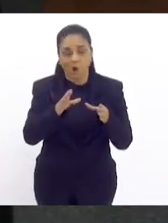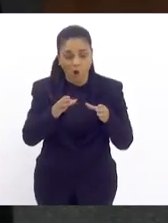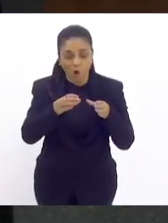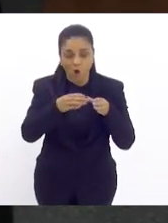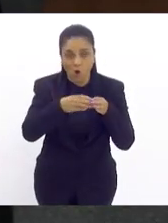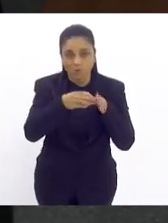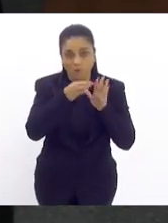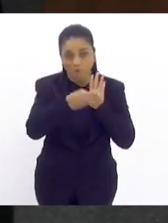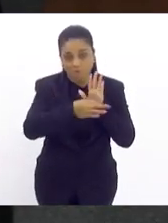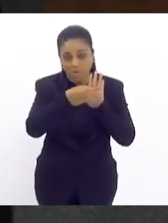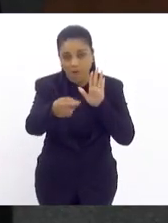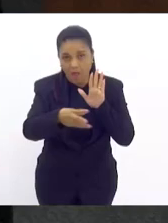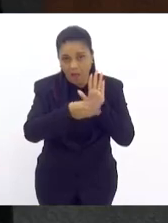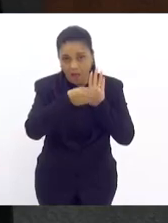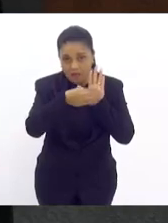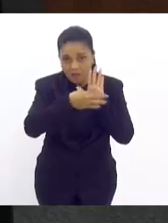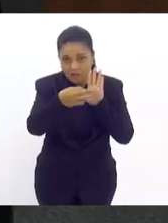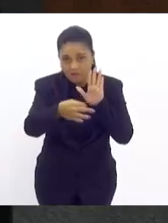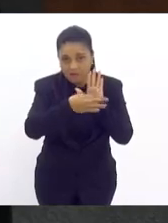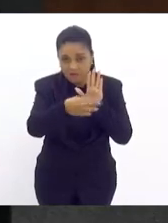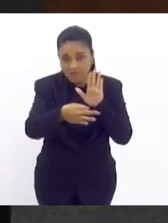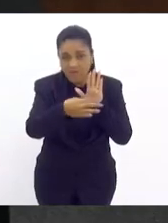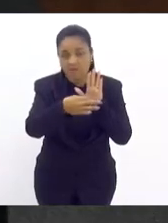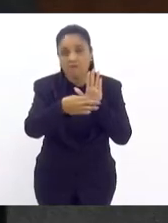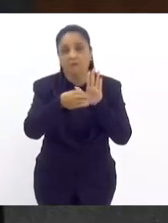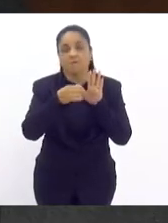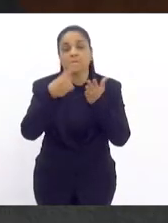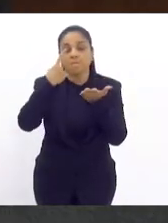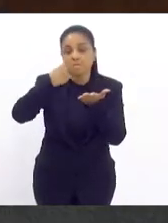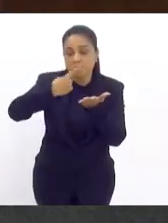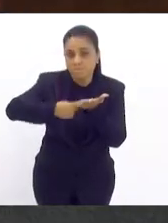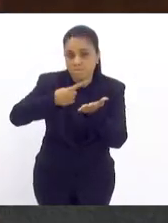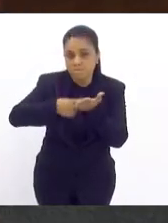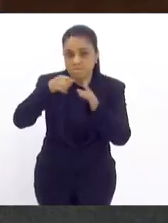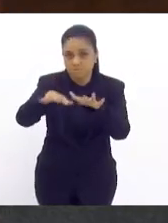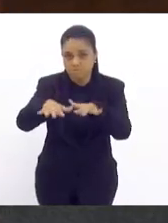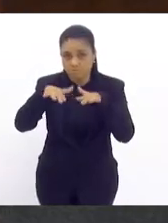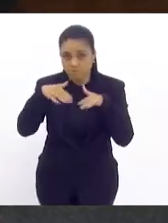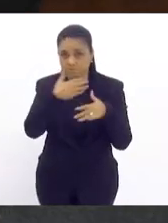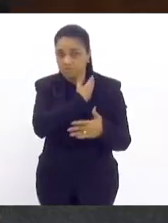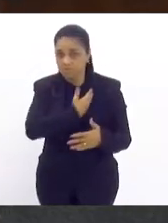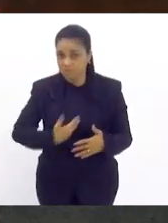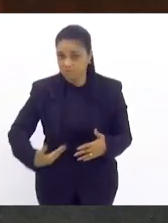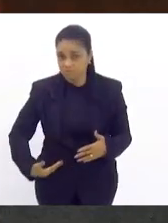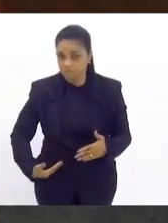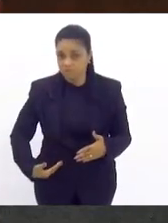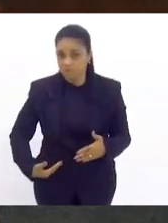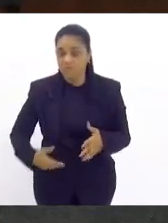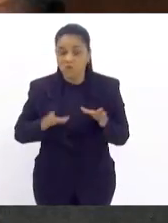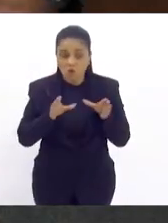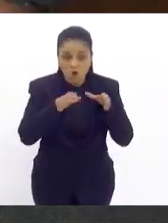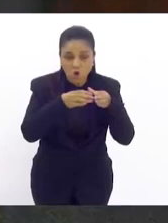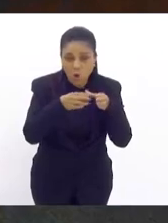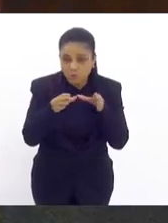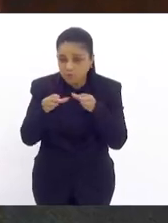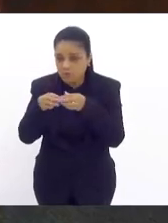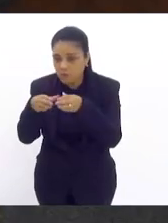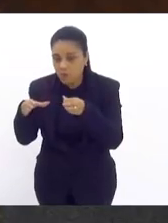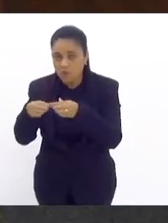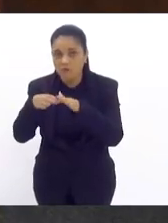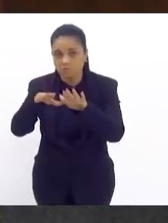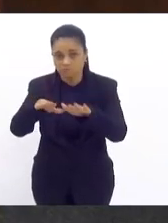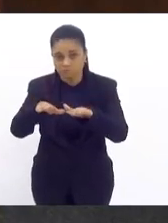parecer comissão é para marcar audiência pública as comissões dessa casa